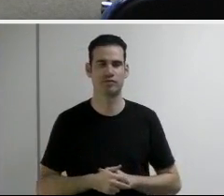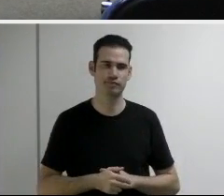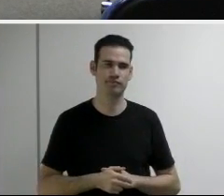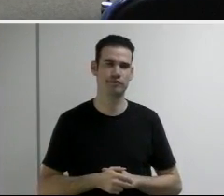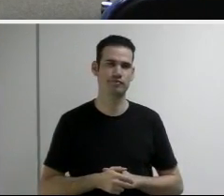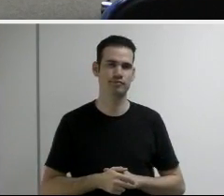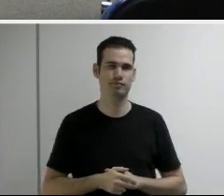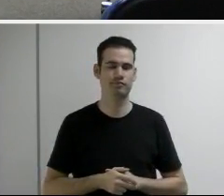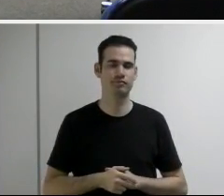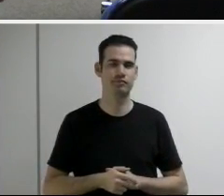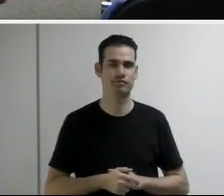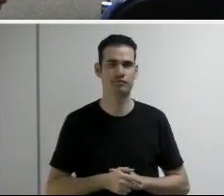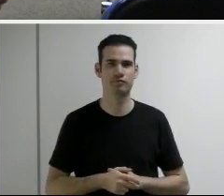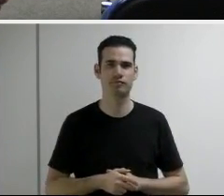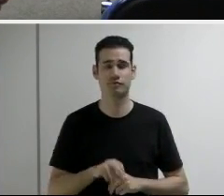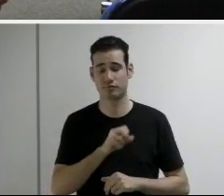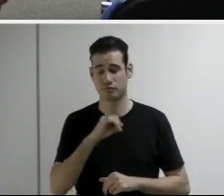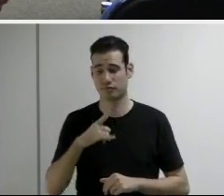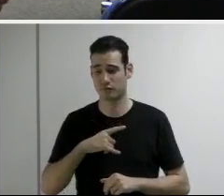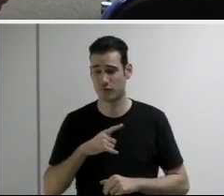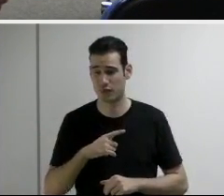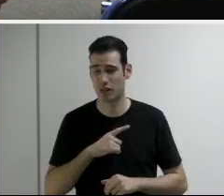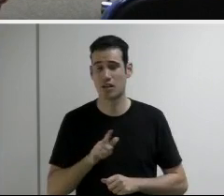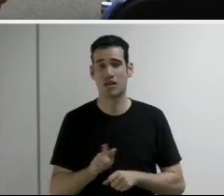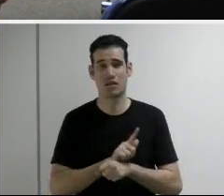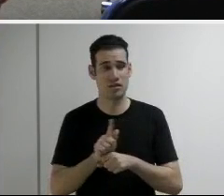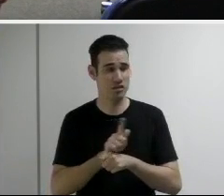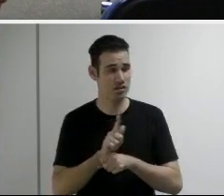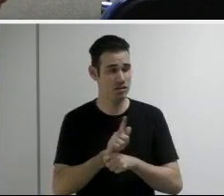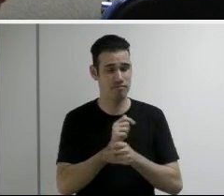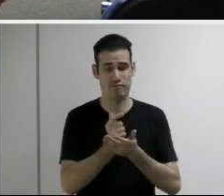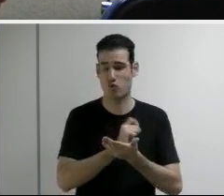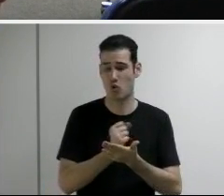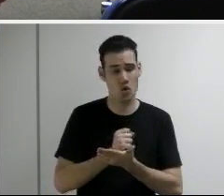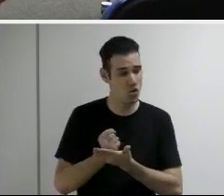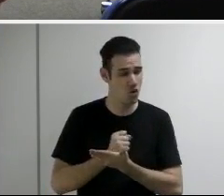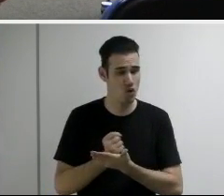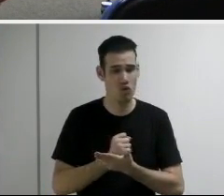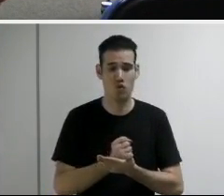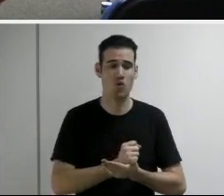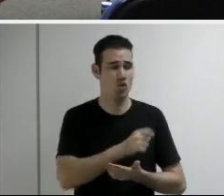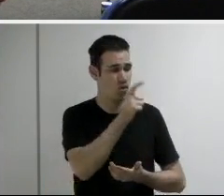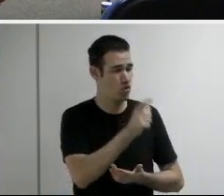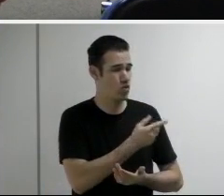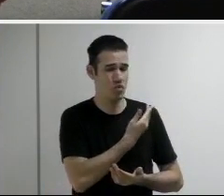é isso daí. Então, se houver uma agência reguladora, ou ente, uma autoridade